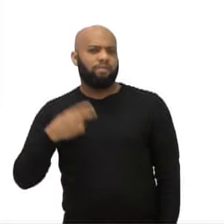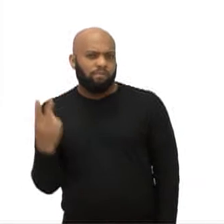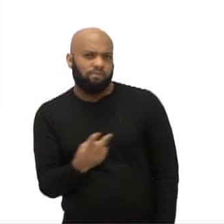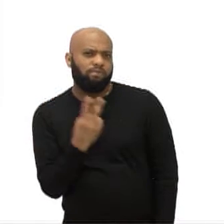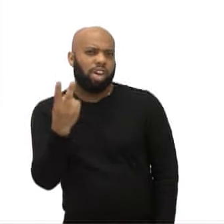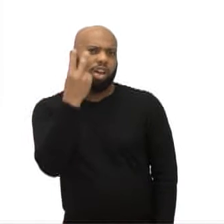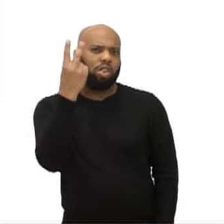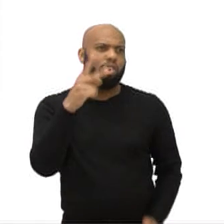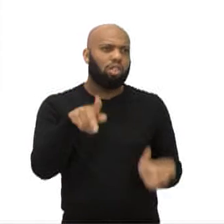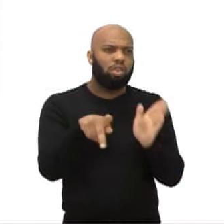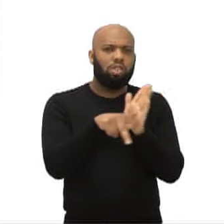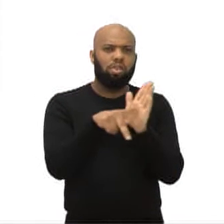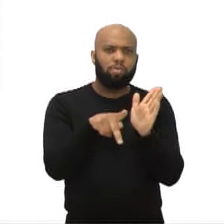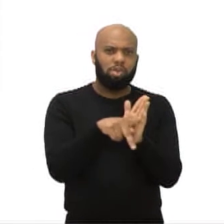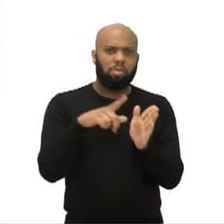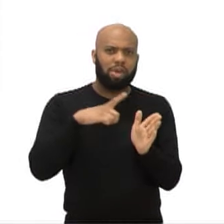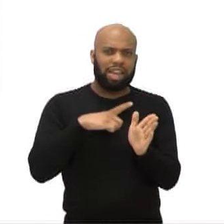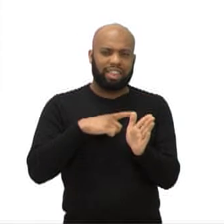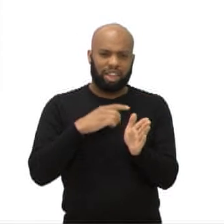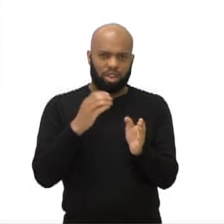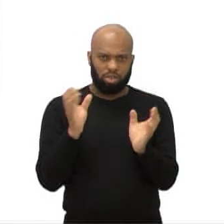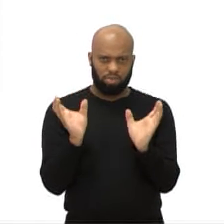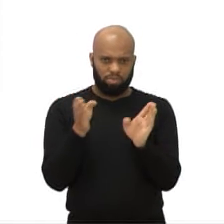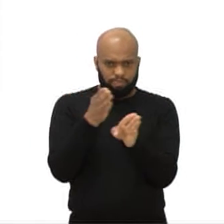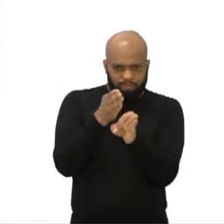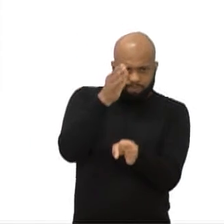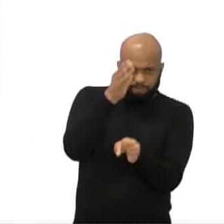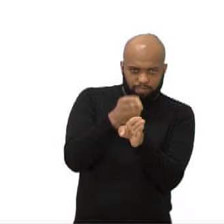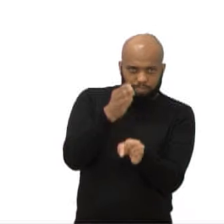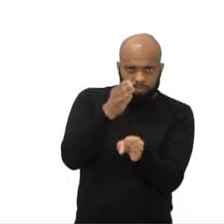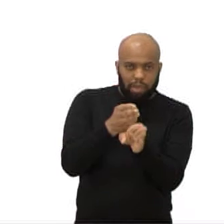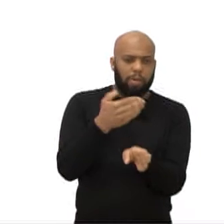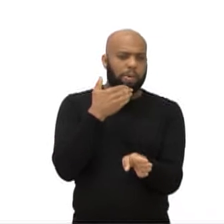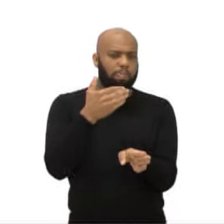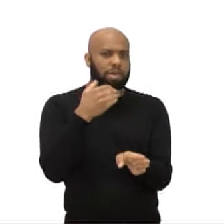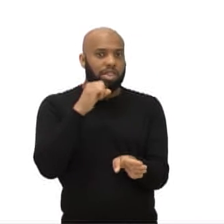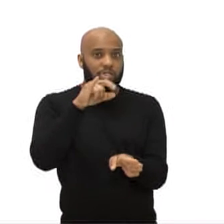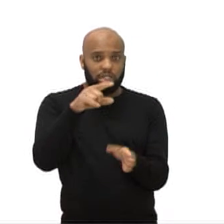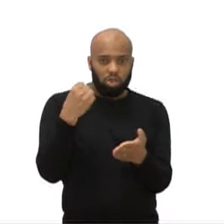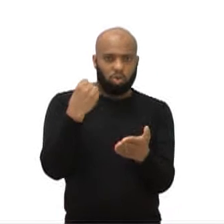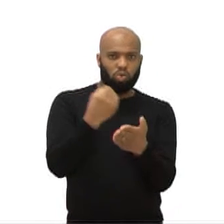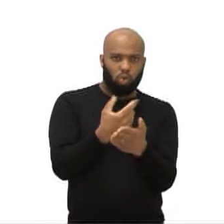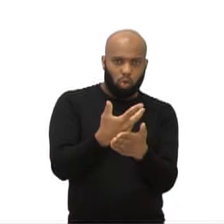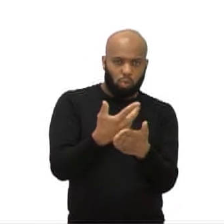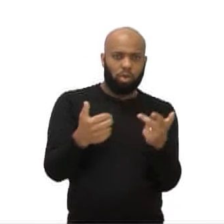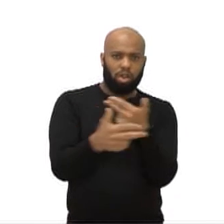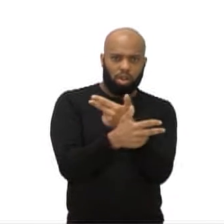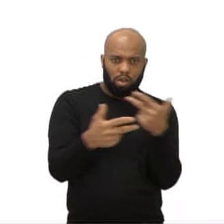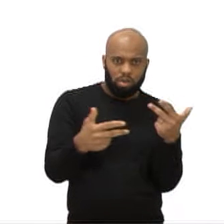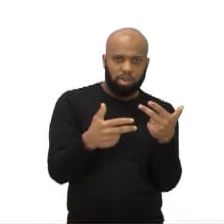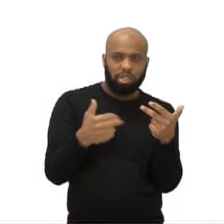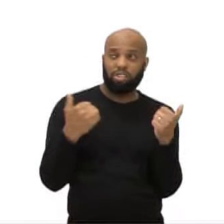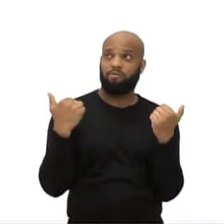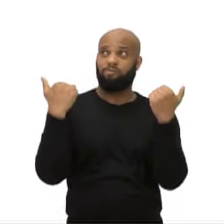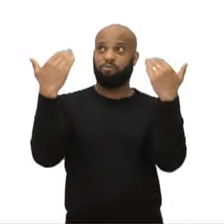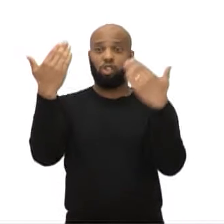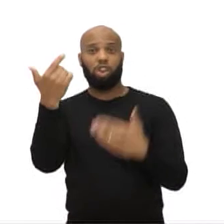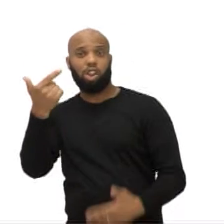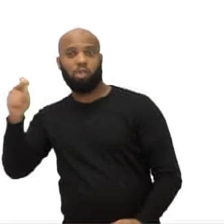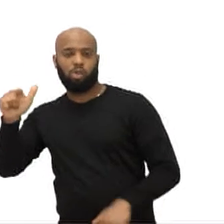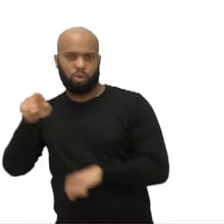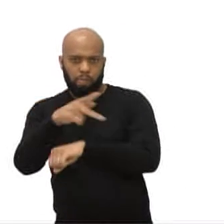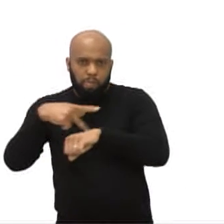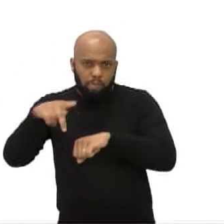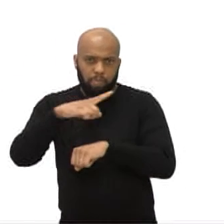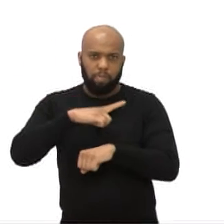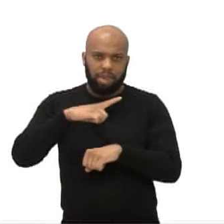cobra para compras online do exterior? Então, olha só. Né? Qual o valor que a alfândega cobra para